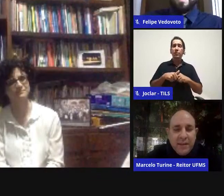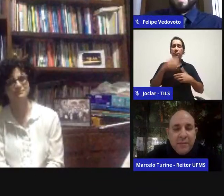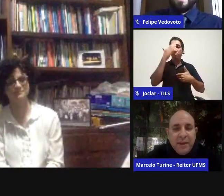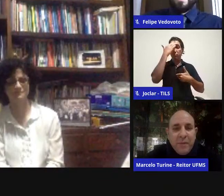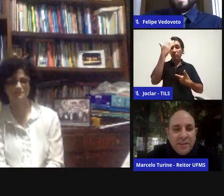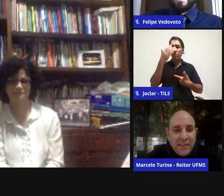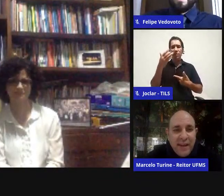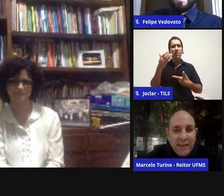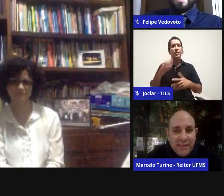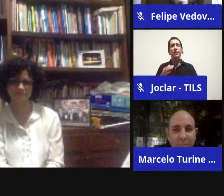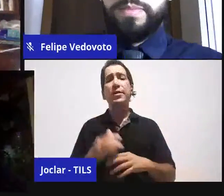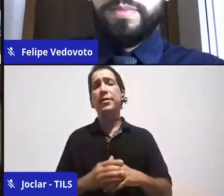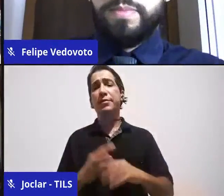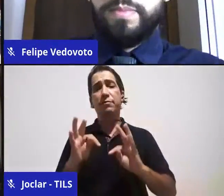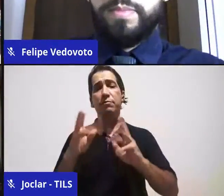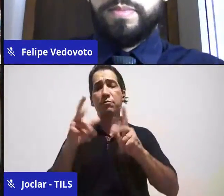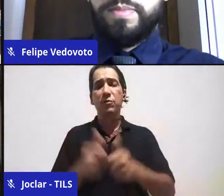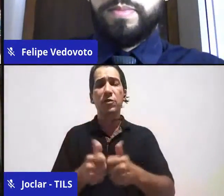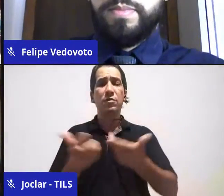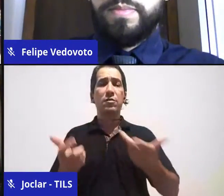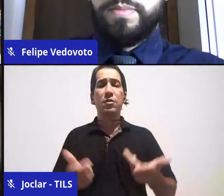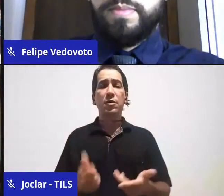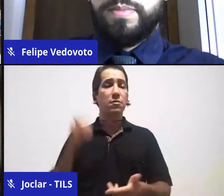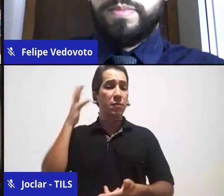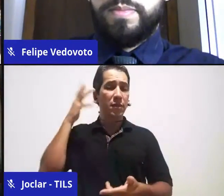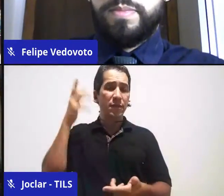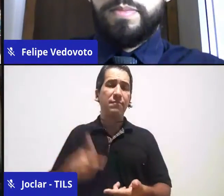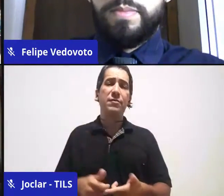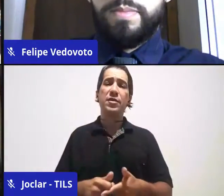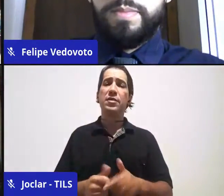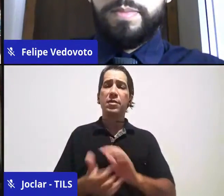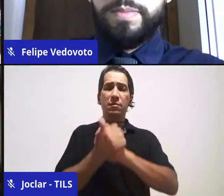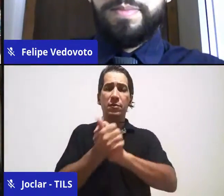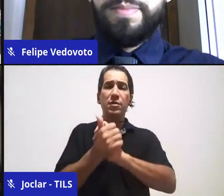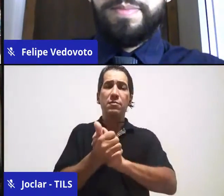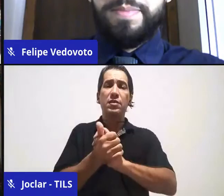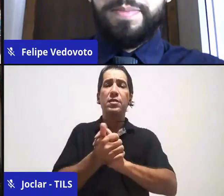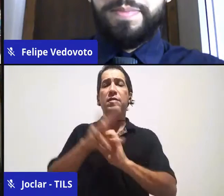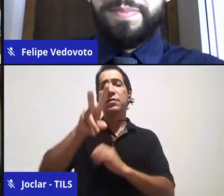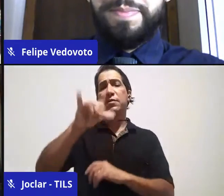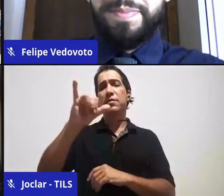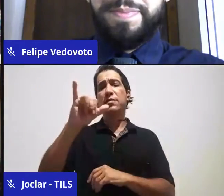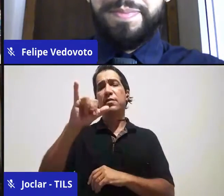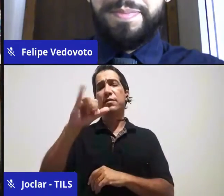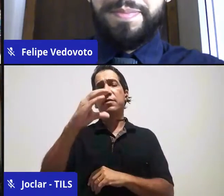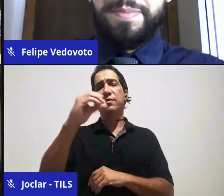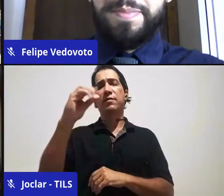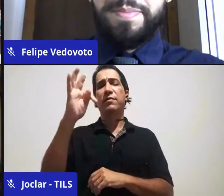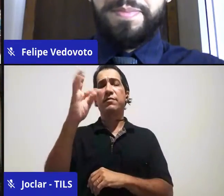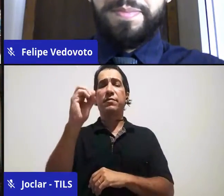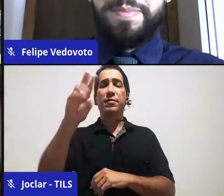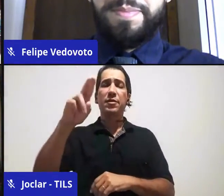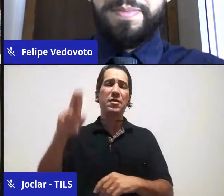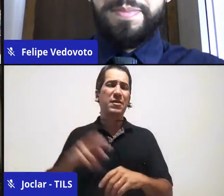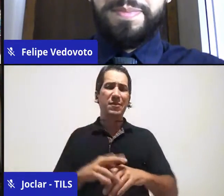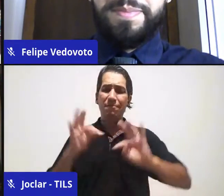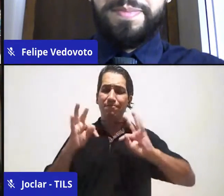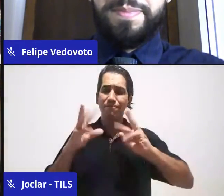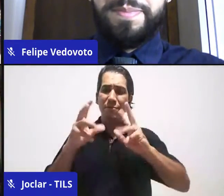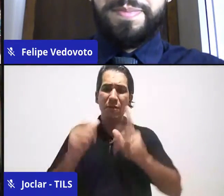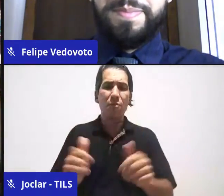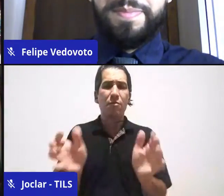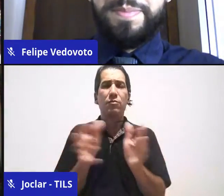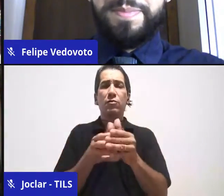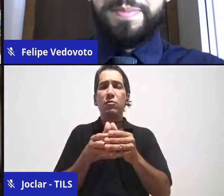palestrantes, parabenizar também o Vitor, em nome do Vitor, toda a equipe de organização. Não é fácil, como o próprio